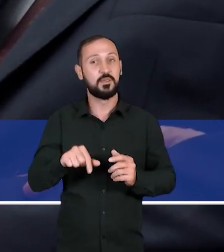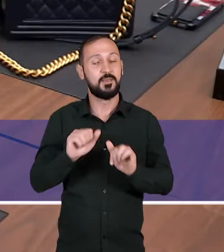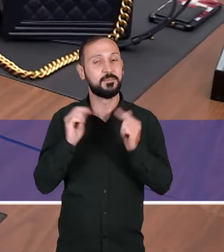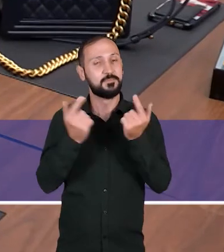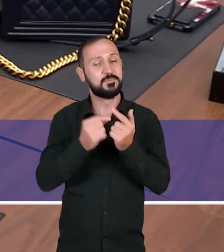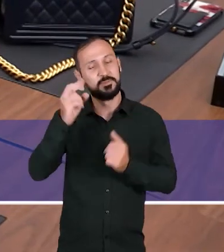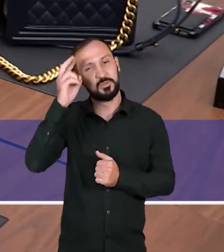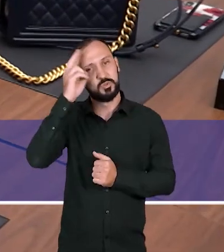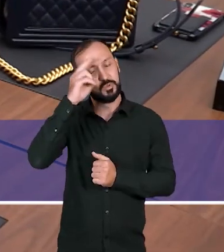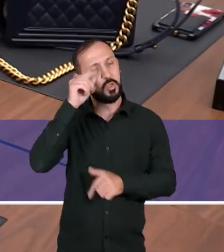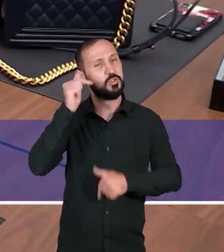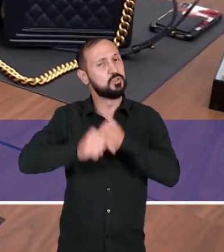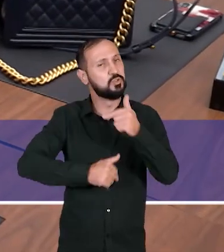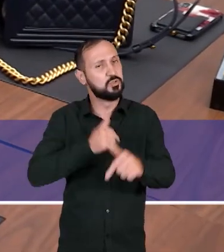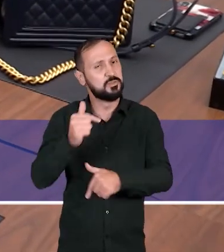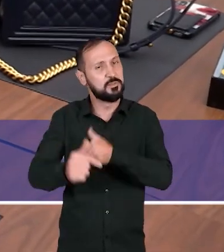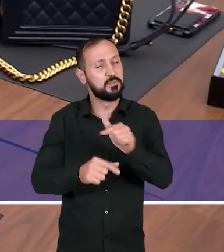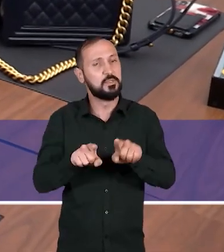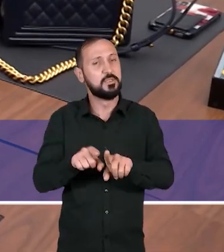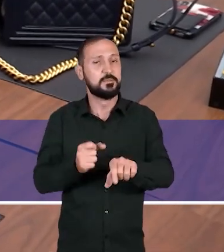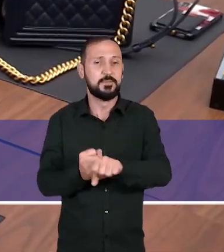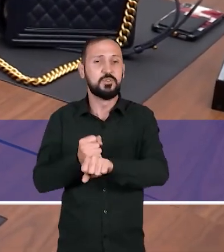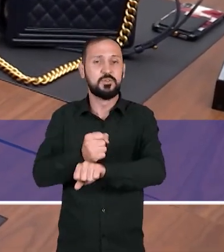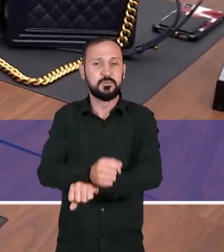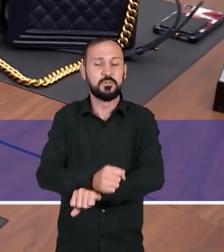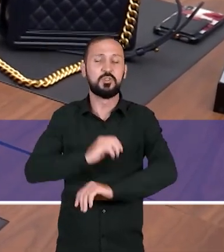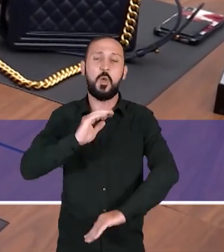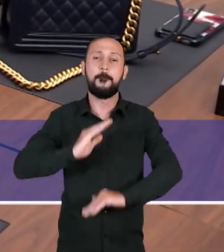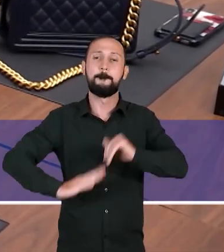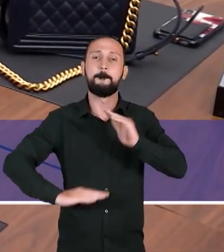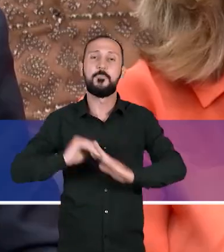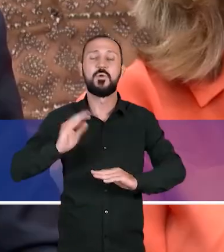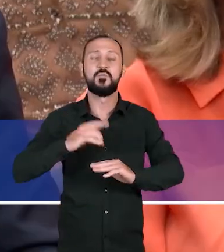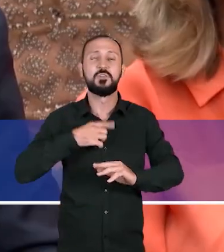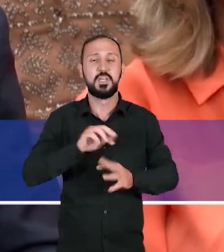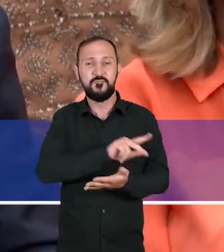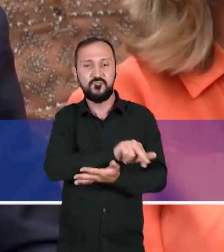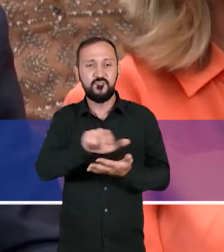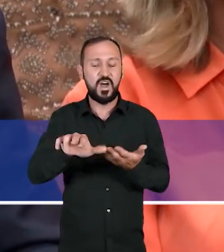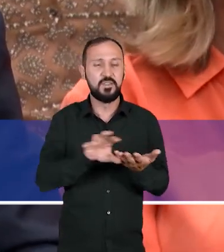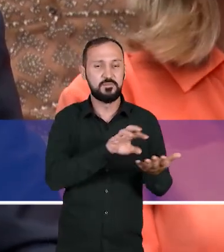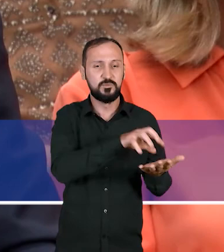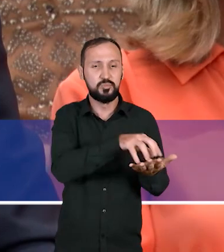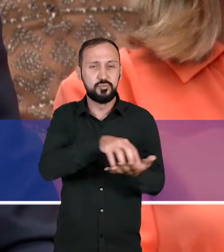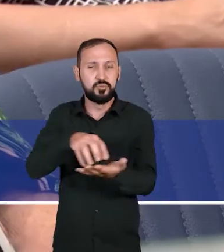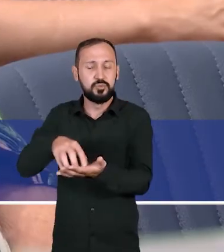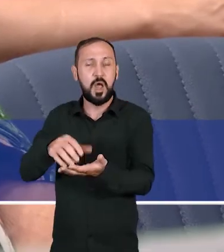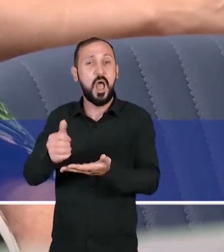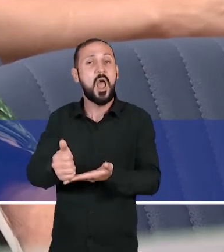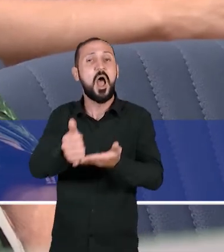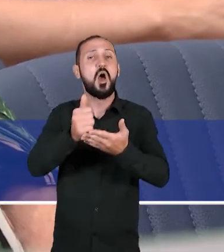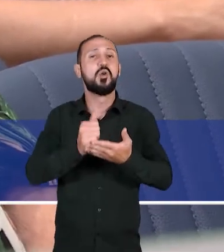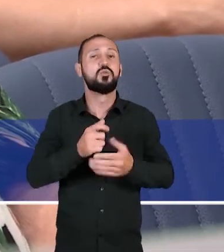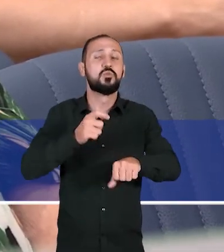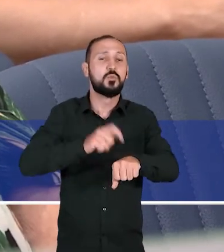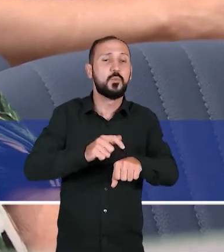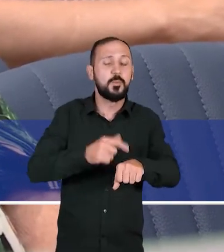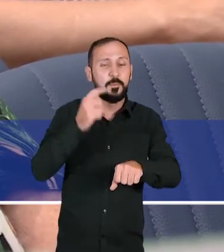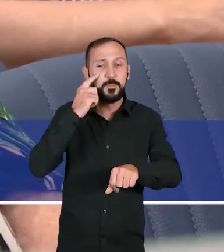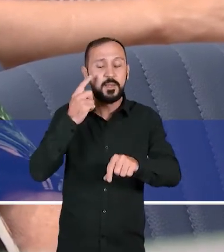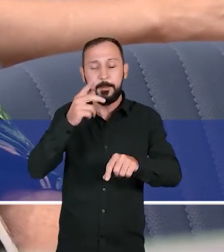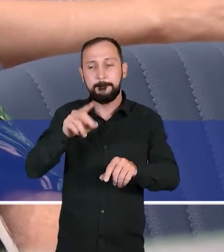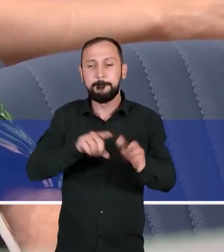Legislativa histórias de muito trabalho e dedicação de profissionais de diferentes setores que ajudam no processo